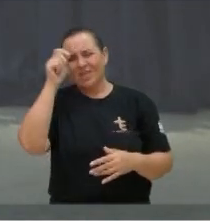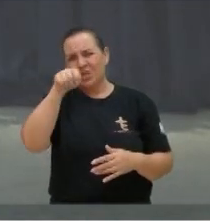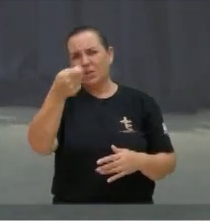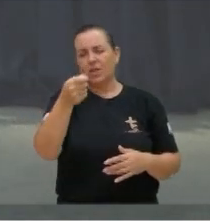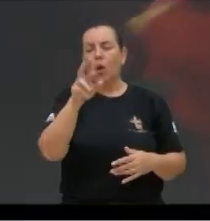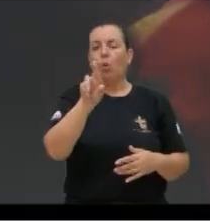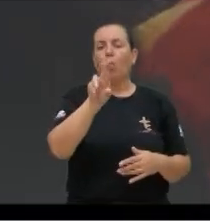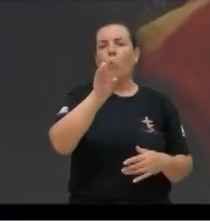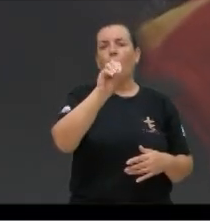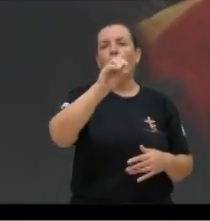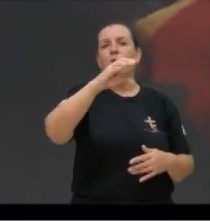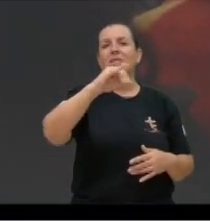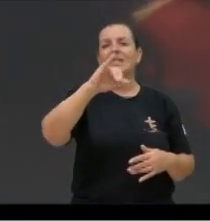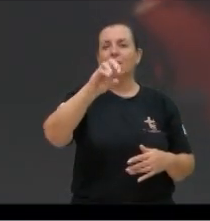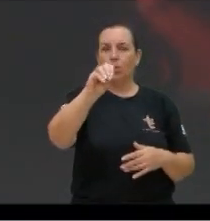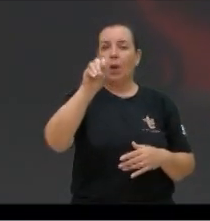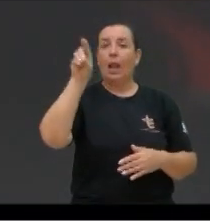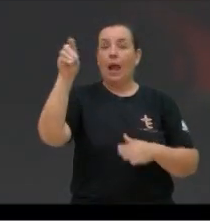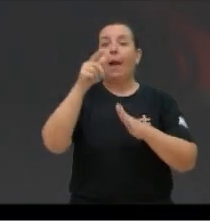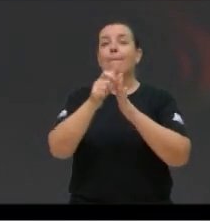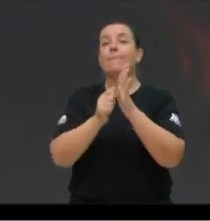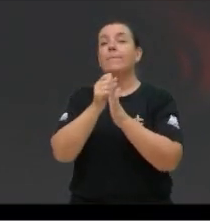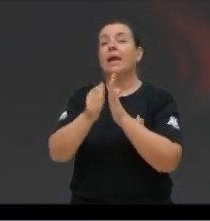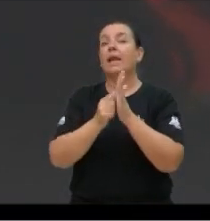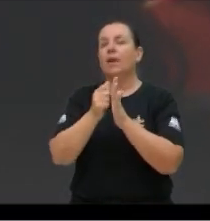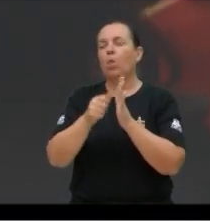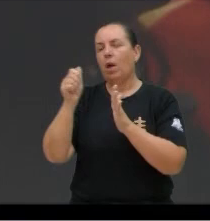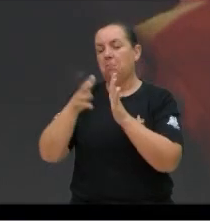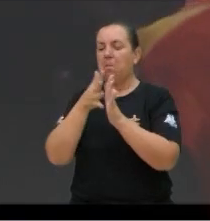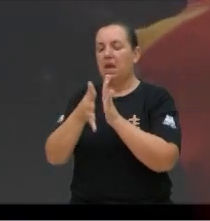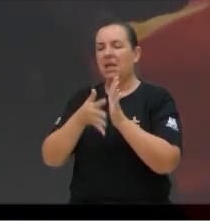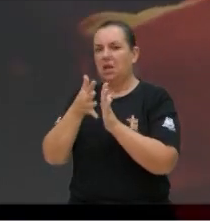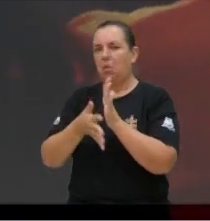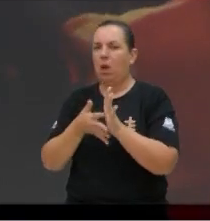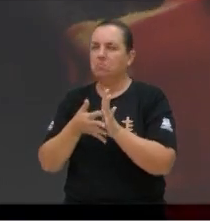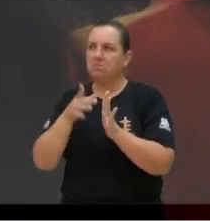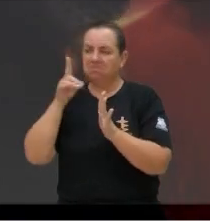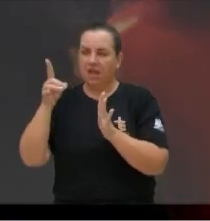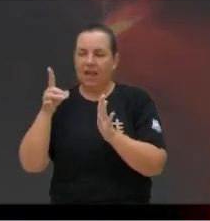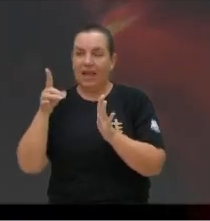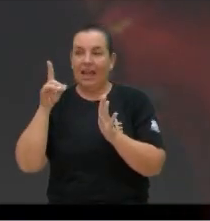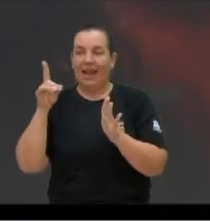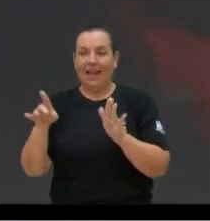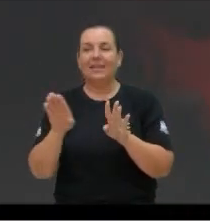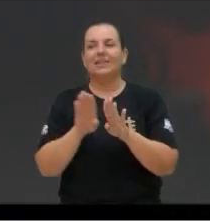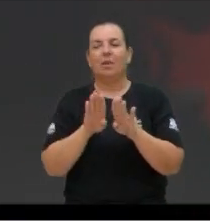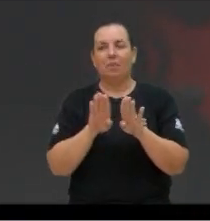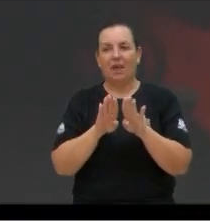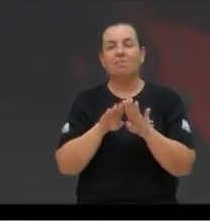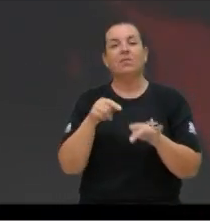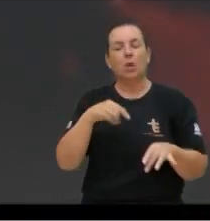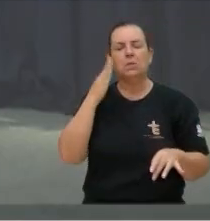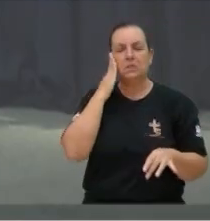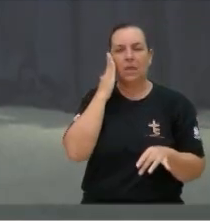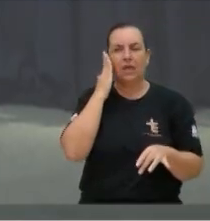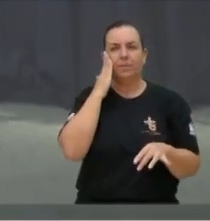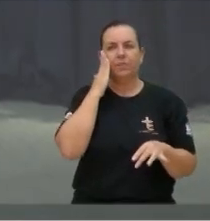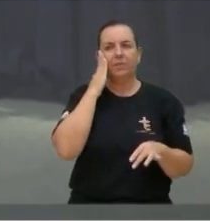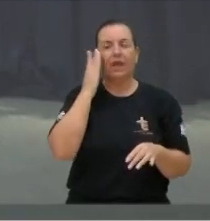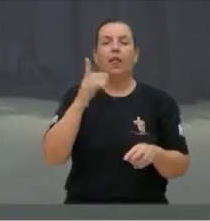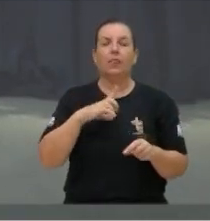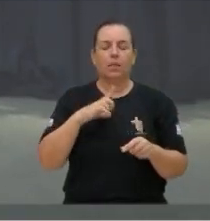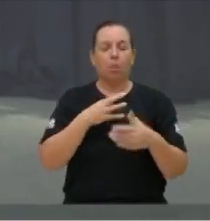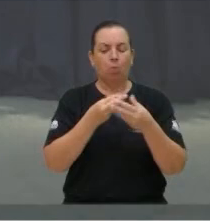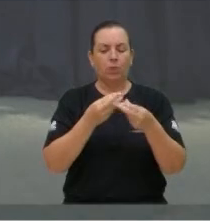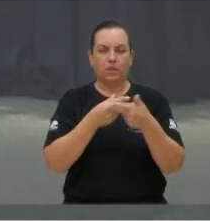estadual, mas lá dedicado a Nossa Senhora do Perpétuo Socorro, no Mato Grosso do Sul, em Campo Grande. E eu sei que tem muita